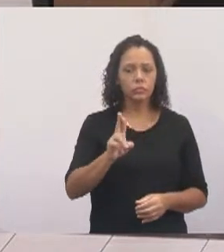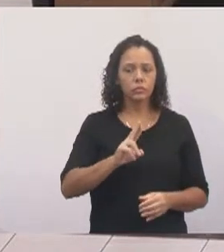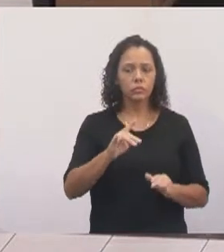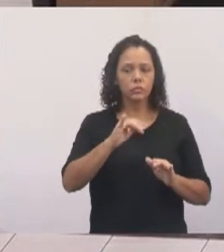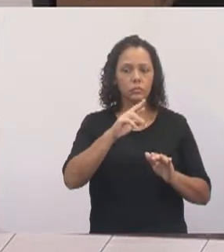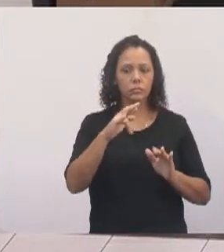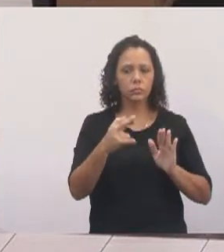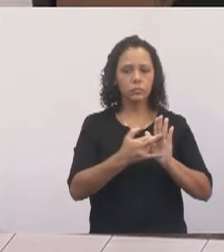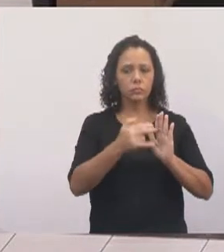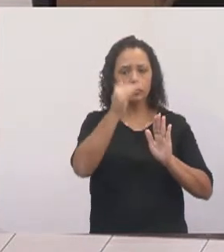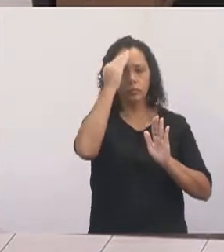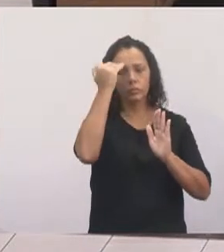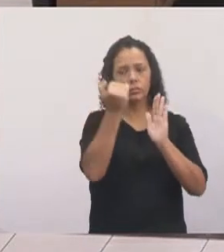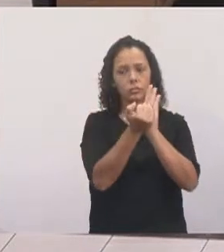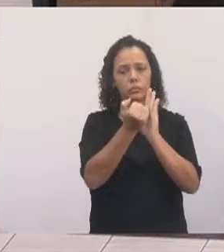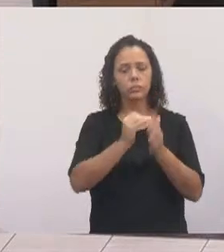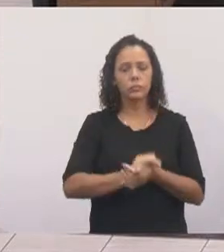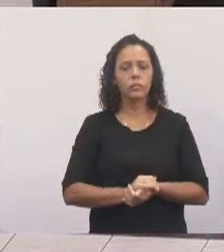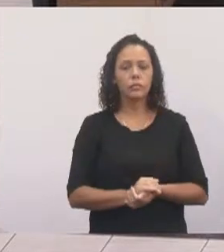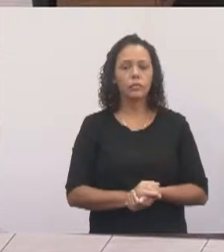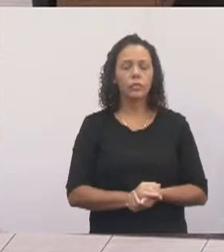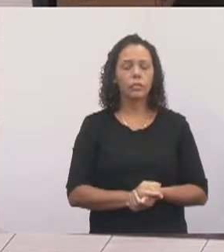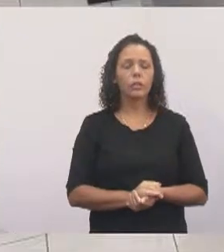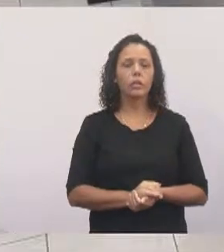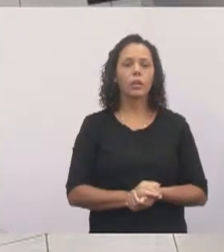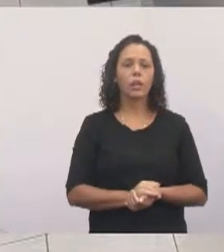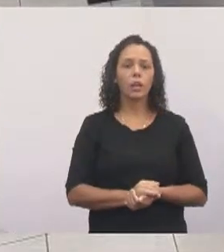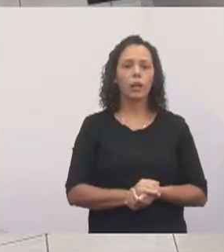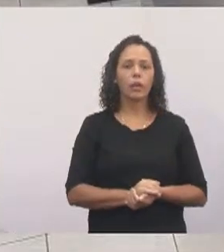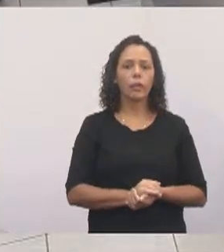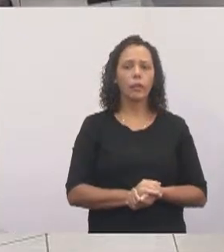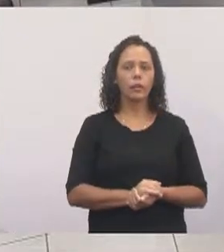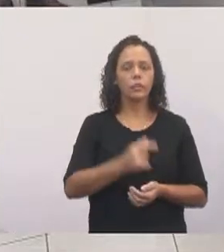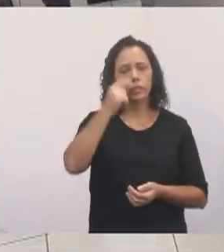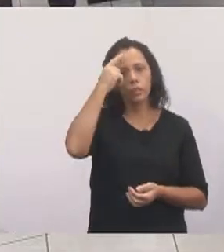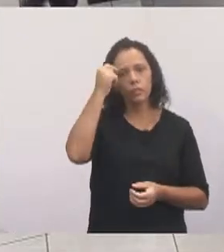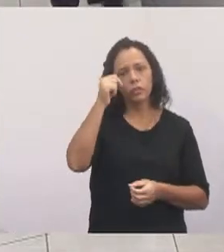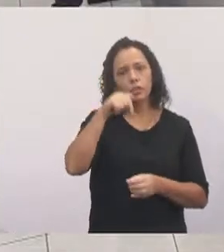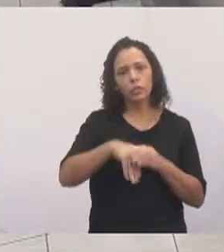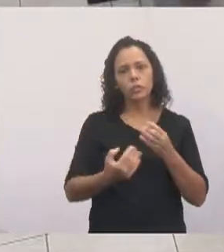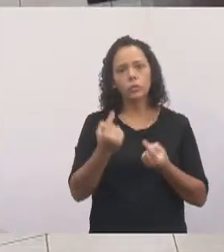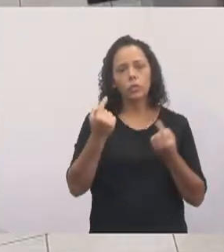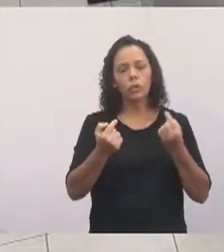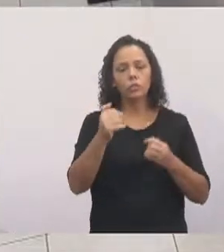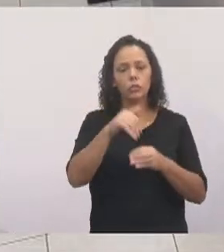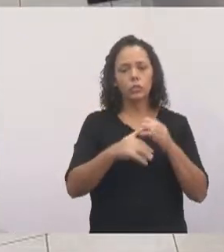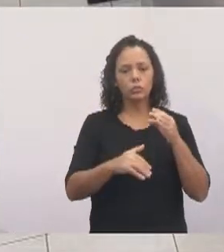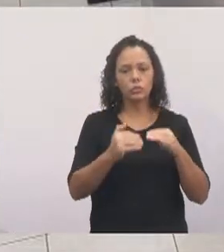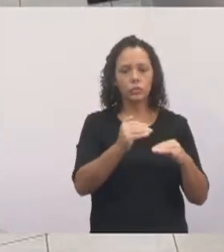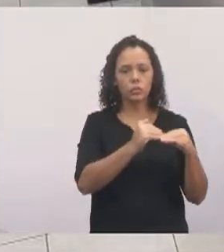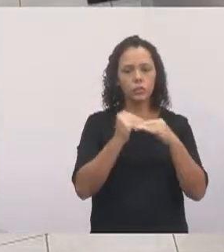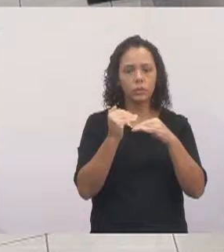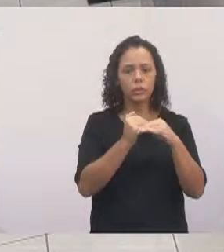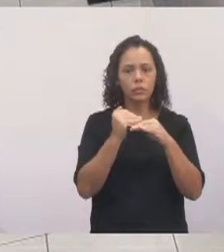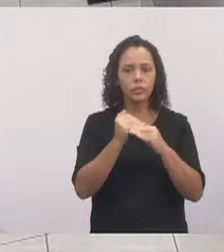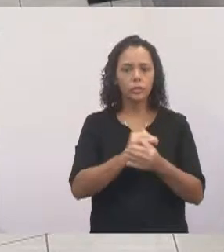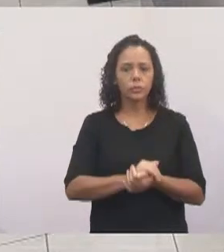forma regimental. Como vota o vereador Edgar Sazaki? Favorável ao veto.